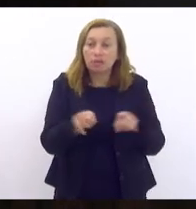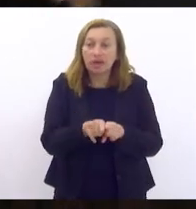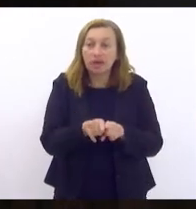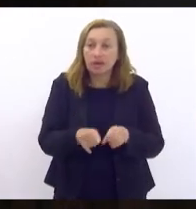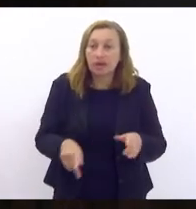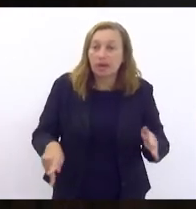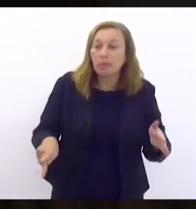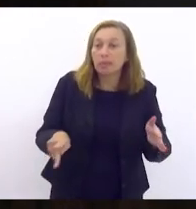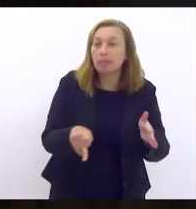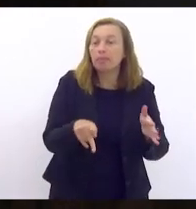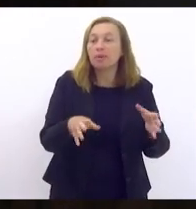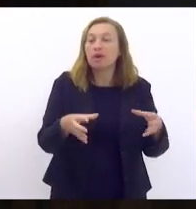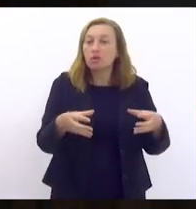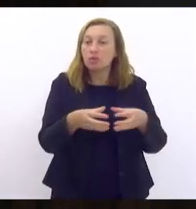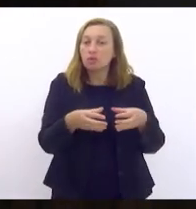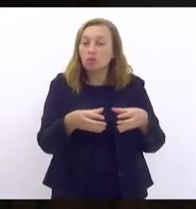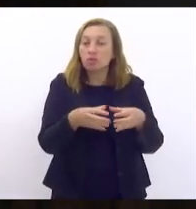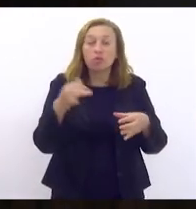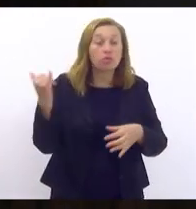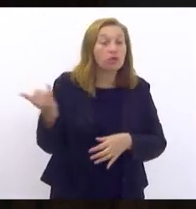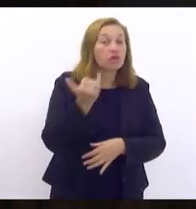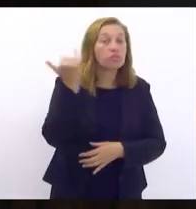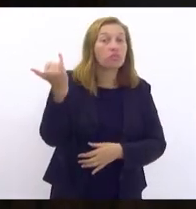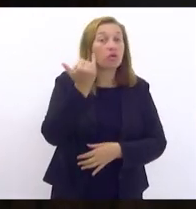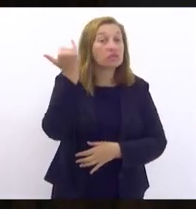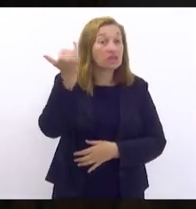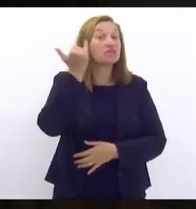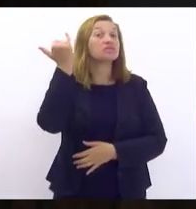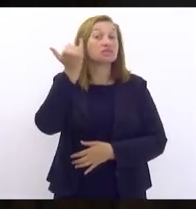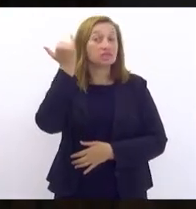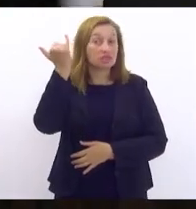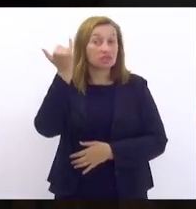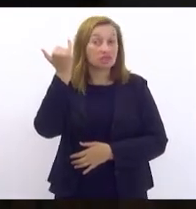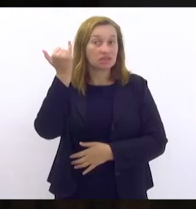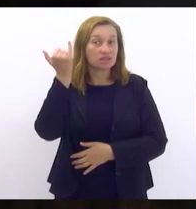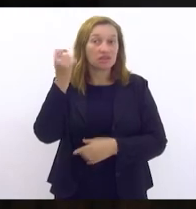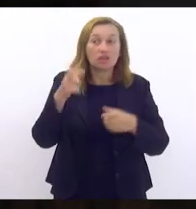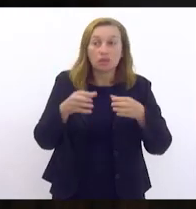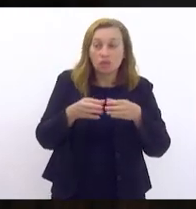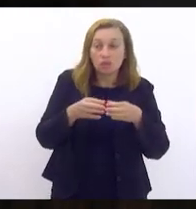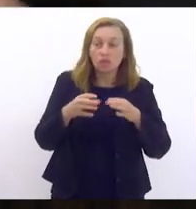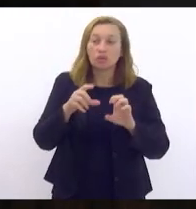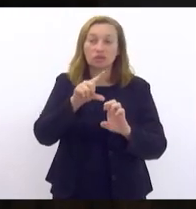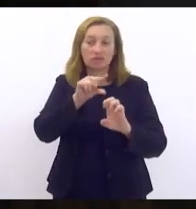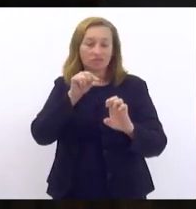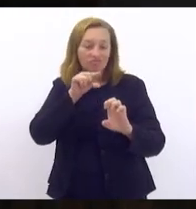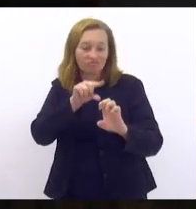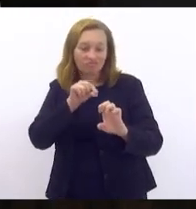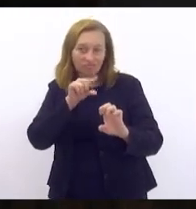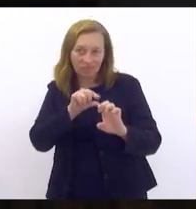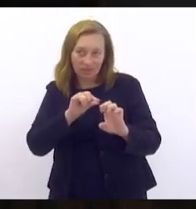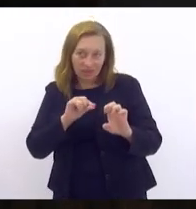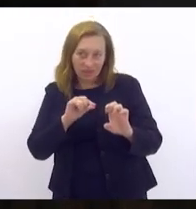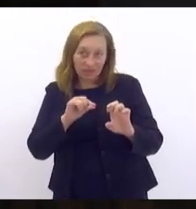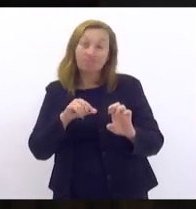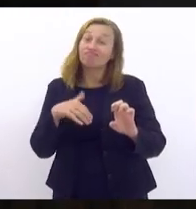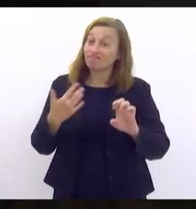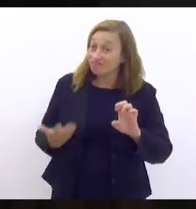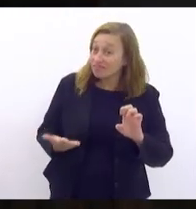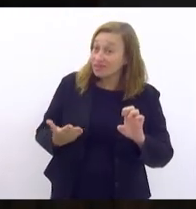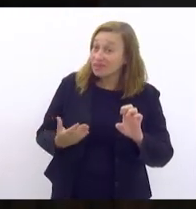partes importantíssimas e que são microempreendedores e são